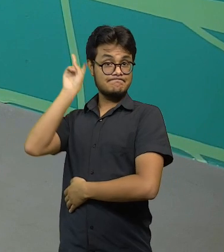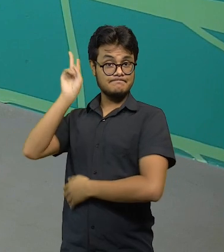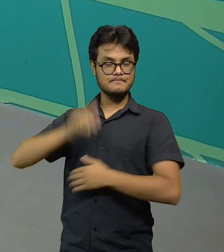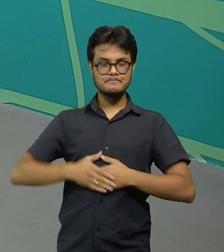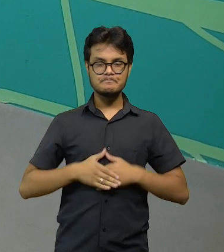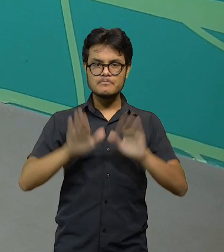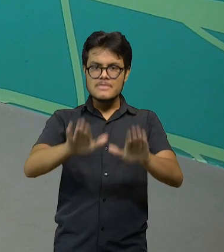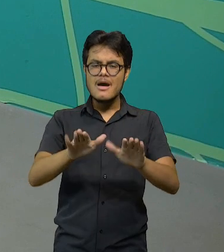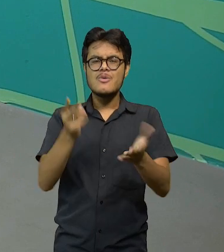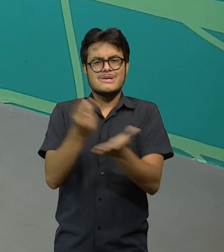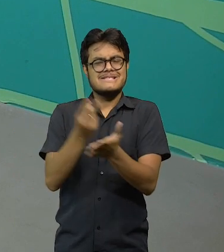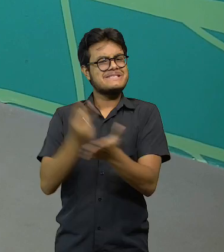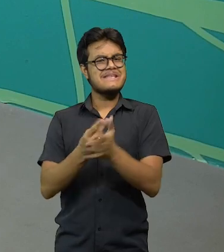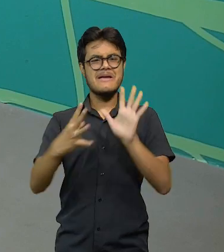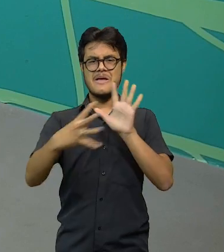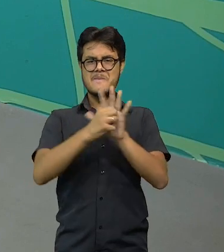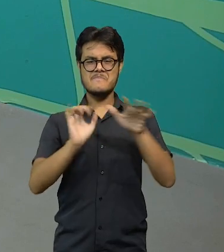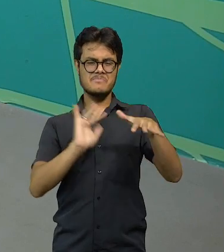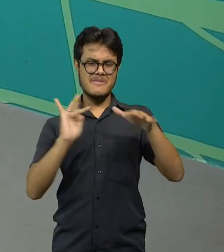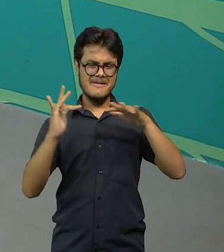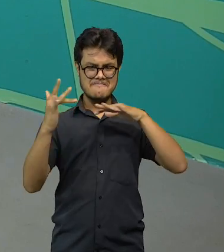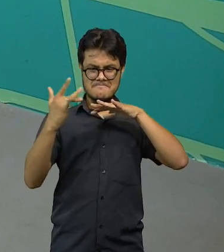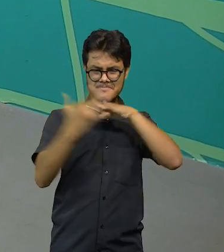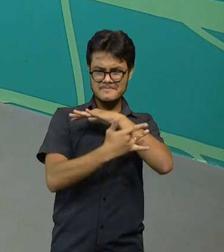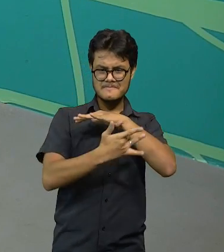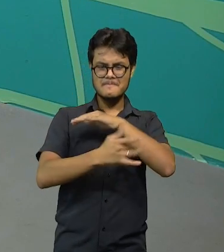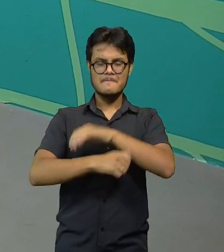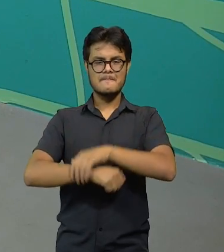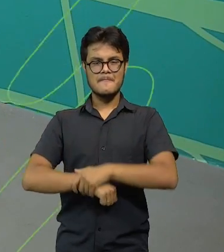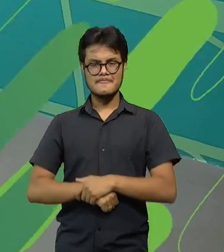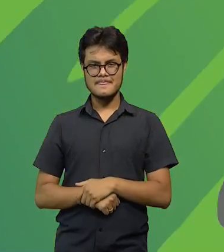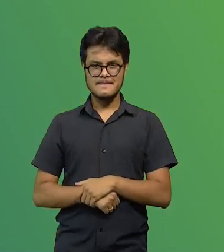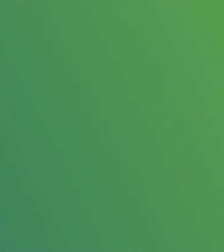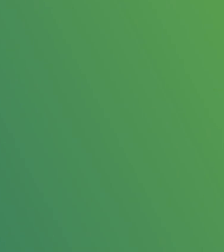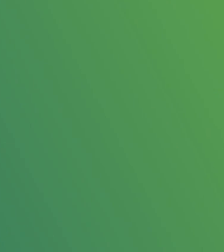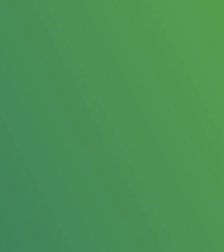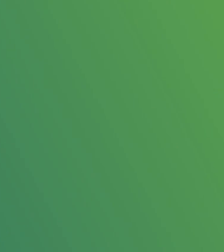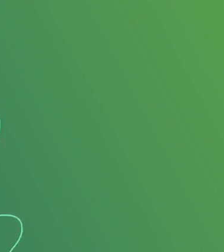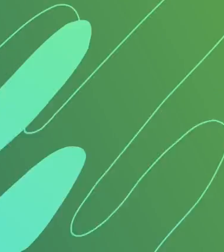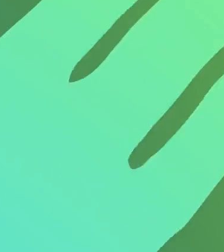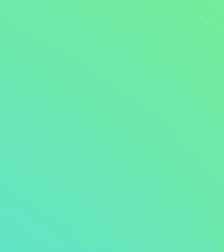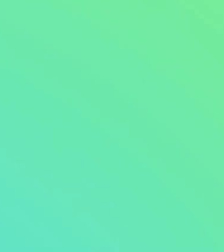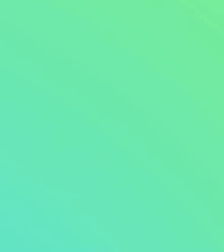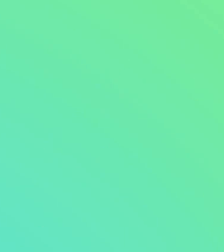Não esqueça de seguir o Preveste UEA em todas as redes sociais.